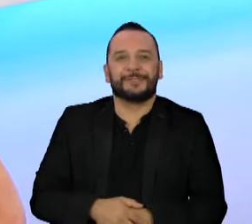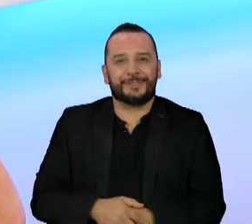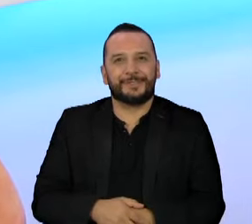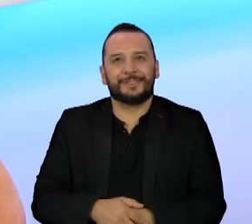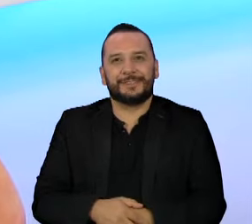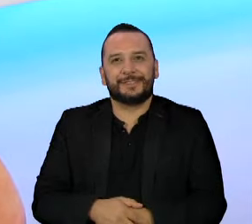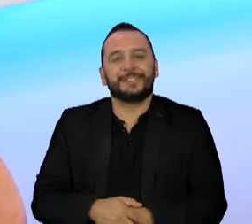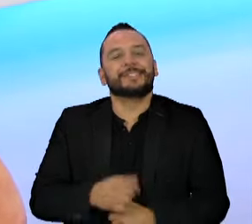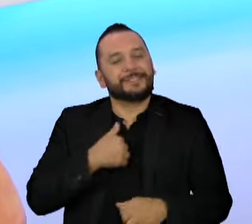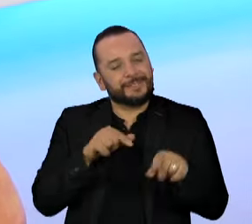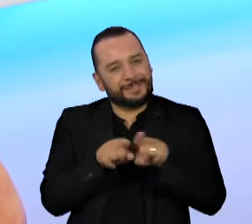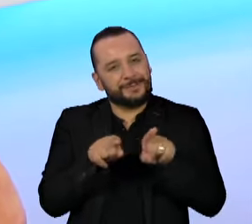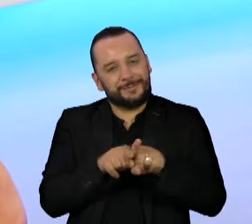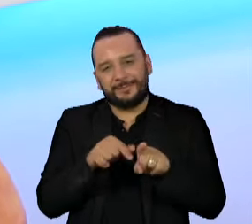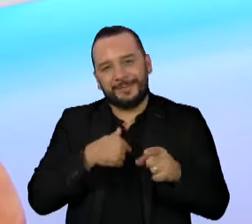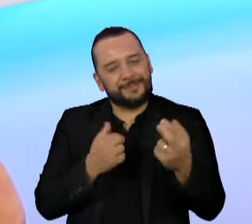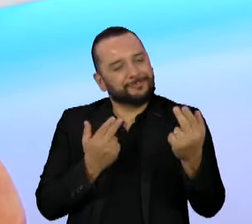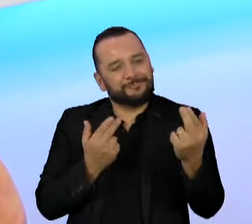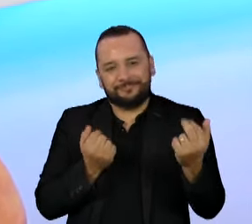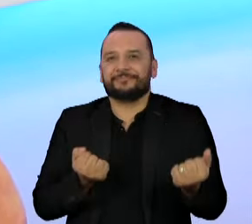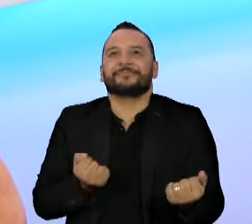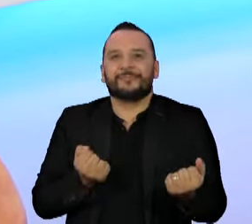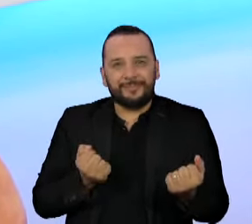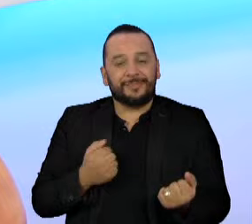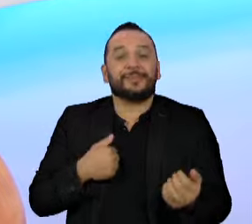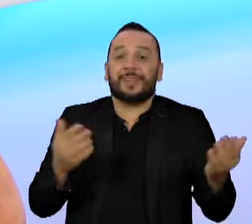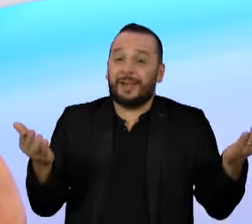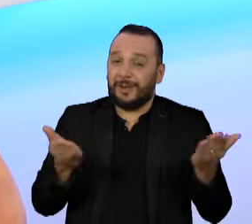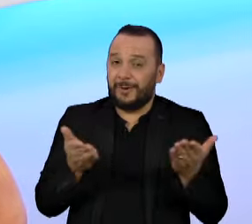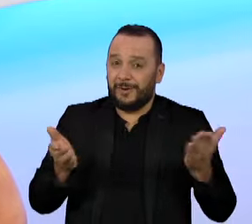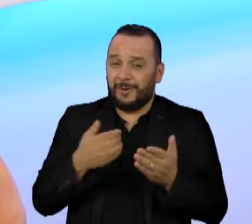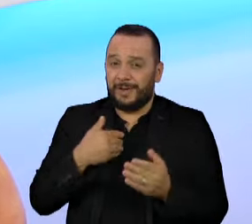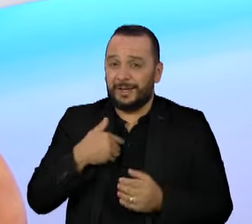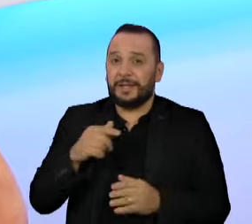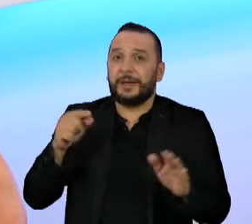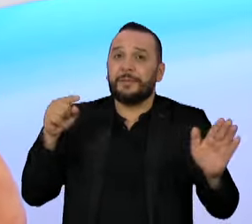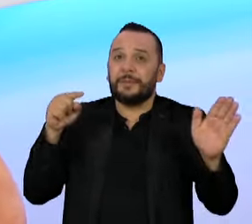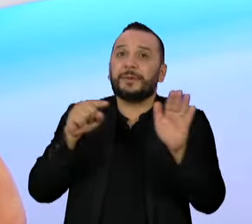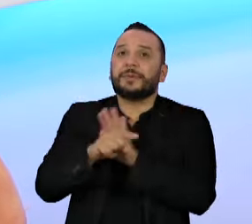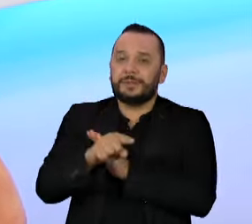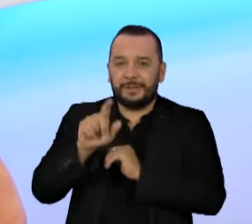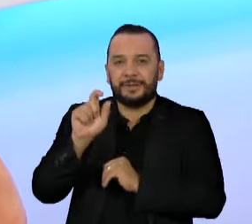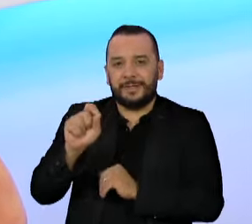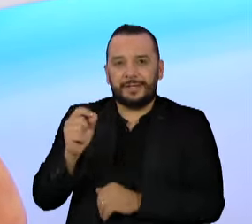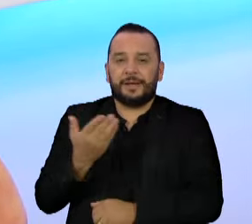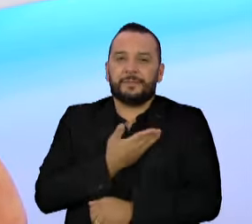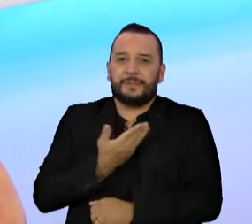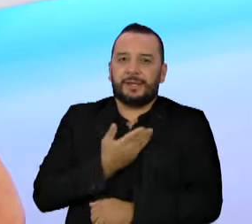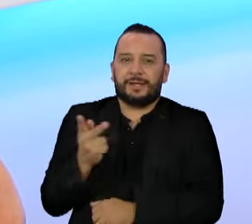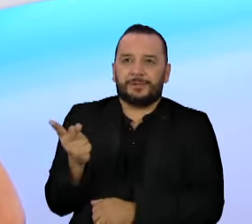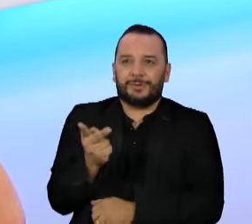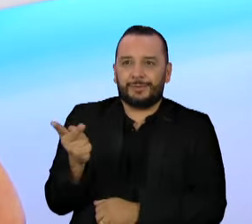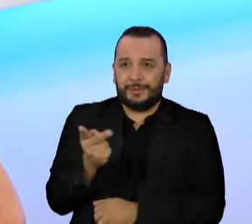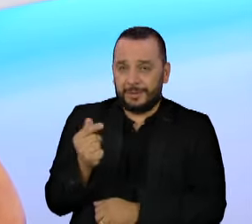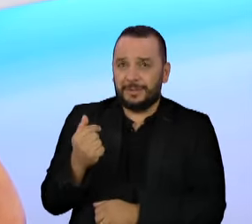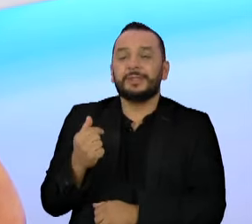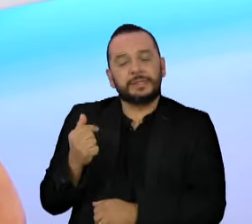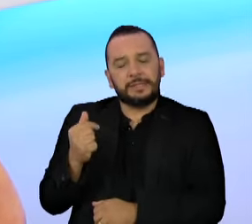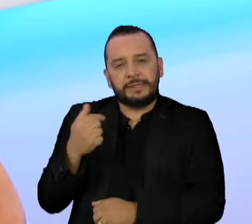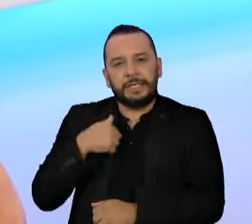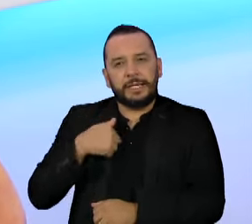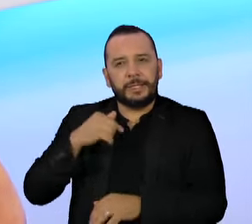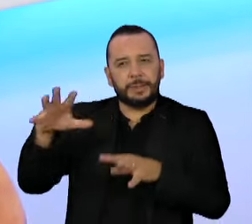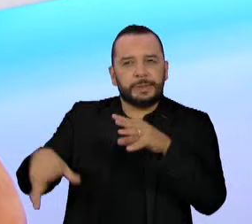A mim também, é um grande prazer. Pegar um gancho na pergunta das minhas duas colegas, mas eu queria